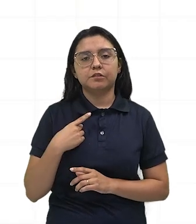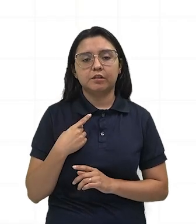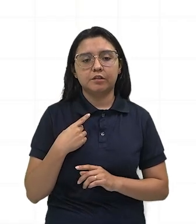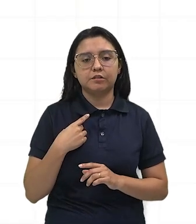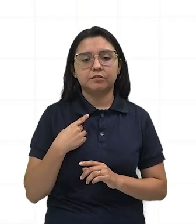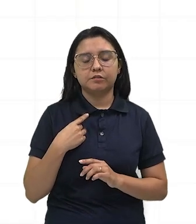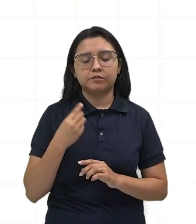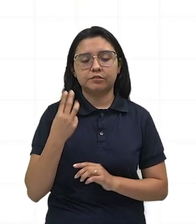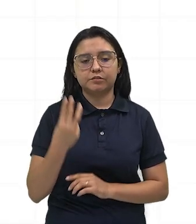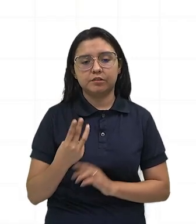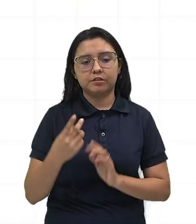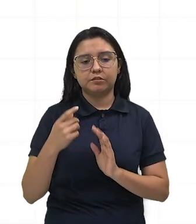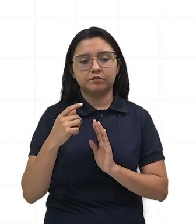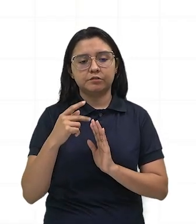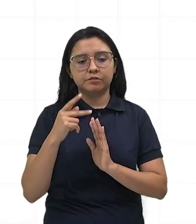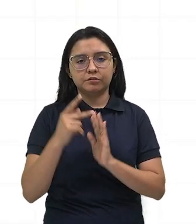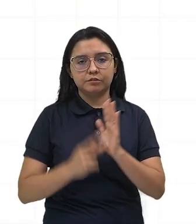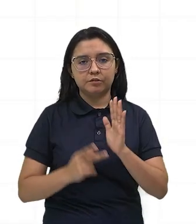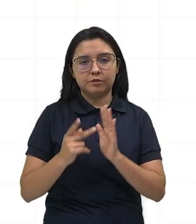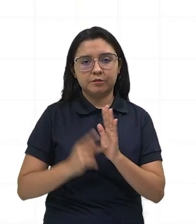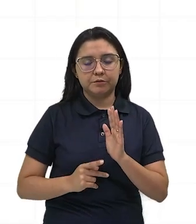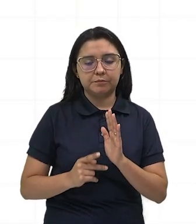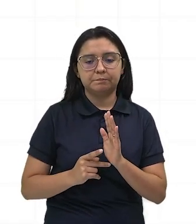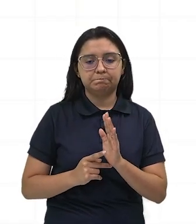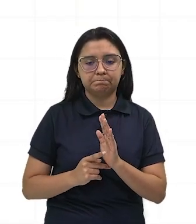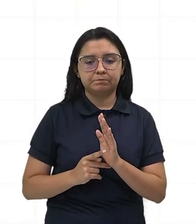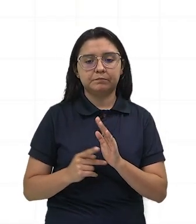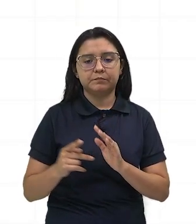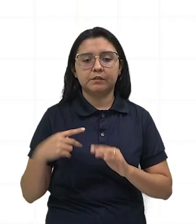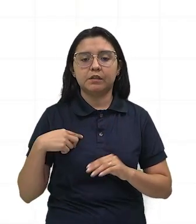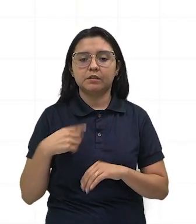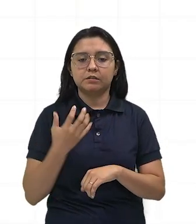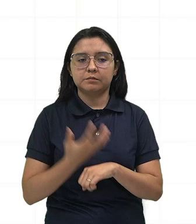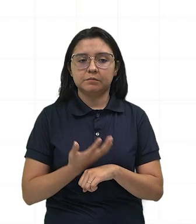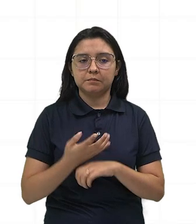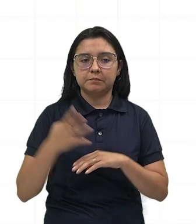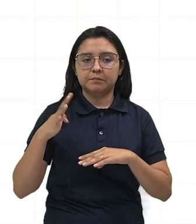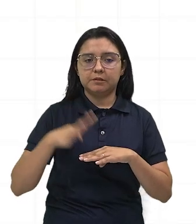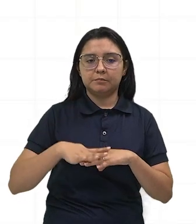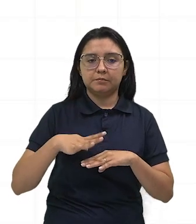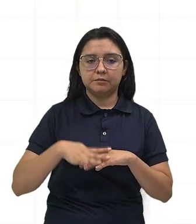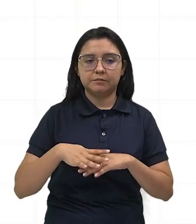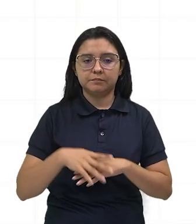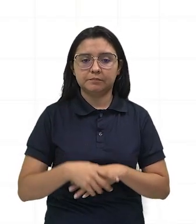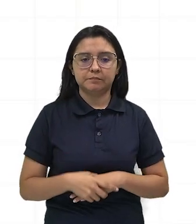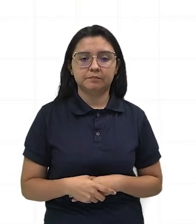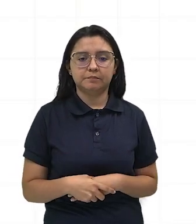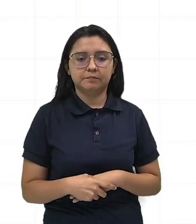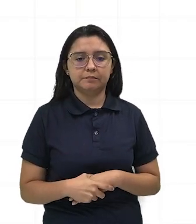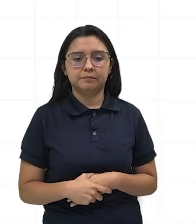né, do trimestre referente à matemática. Tá?